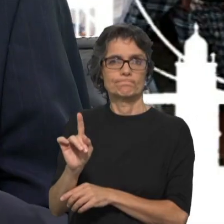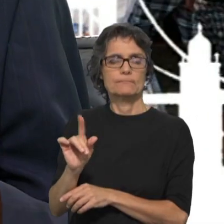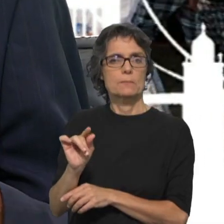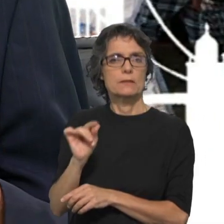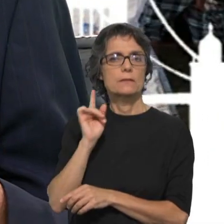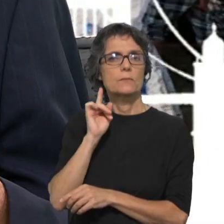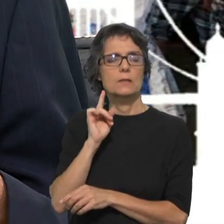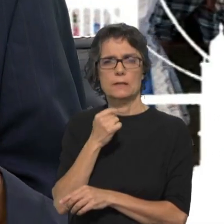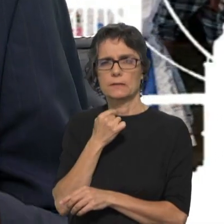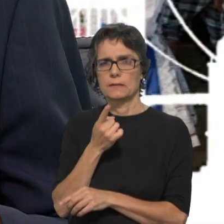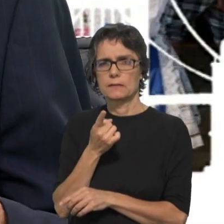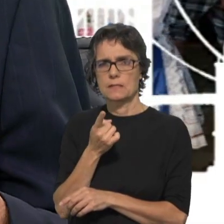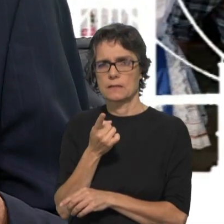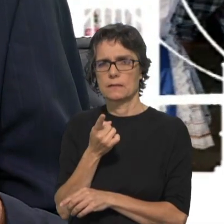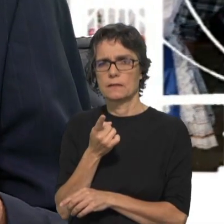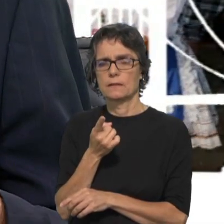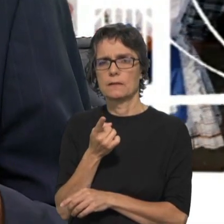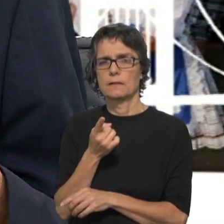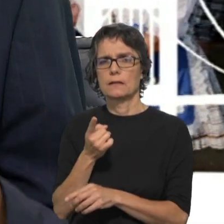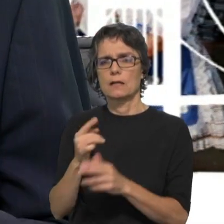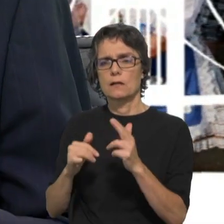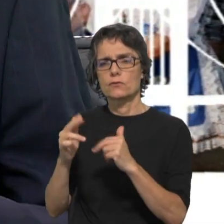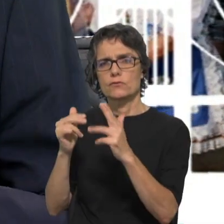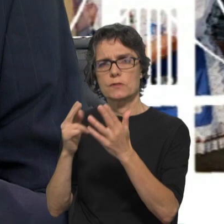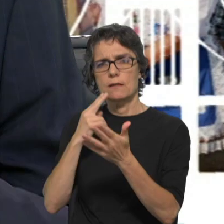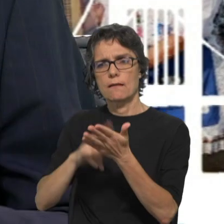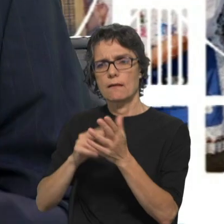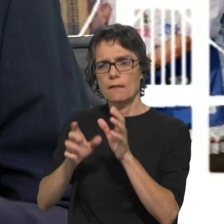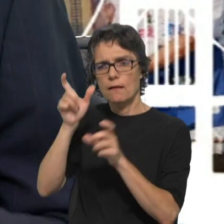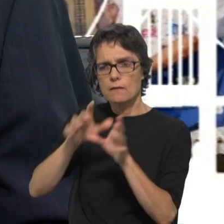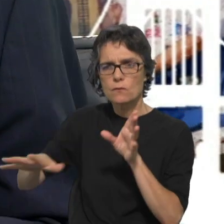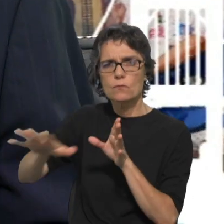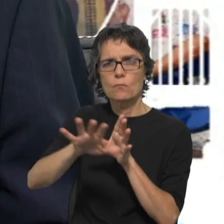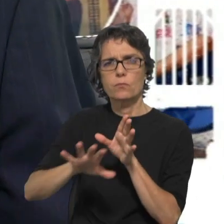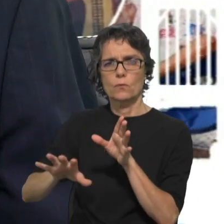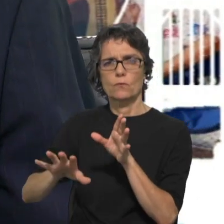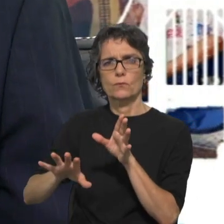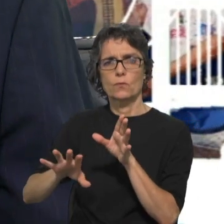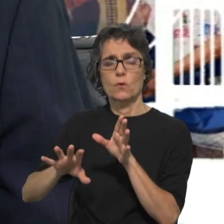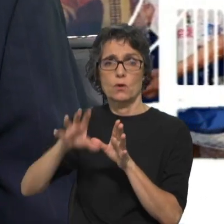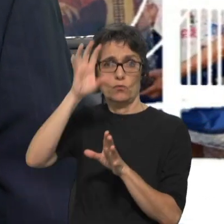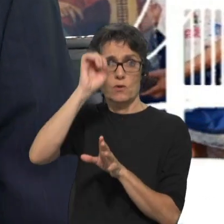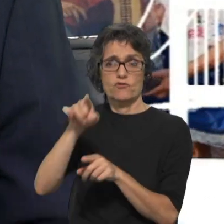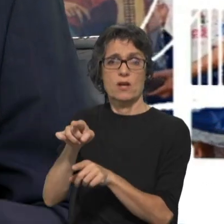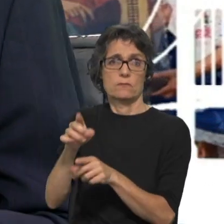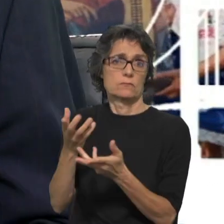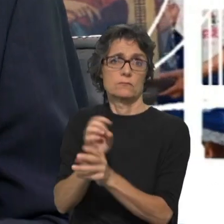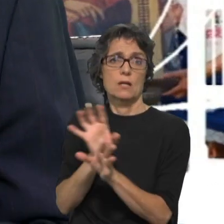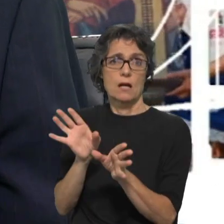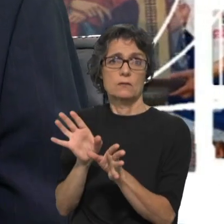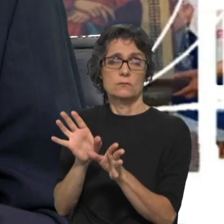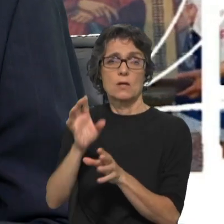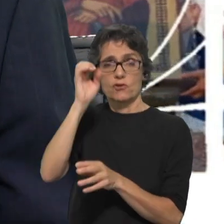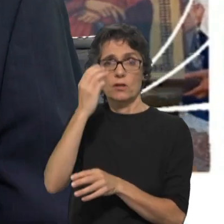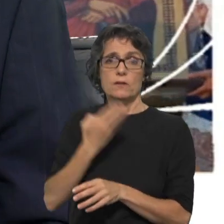construção desta realidade de um povo e fundamentalmente de um Estado que respeita, um Estado de Direito